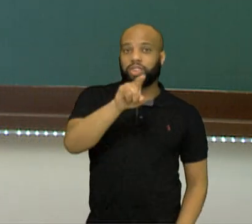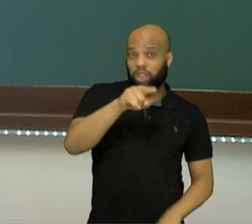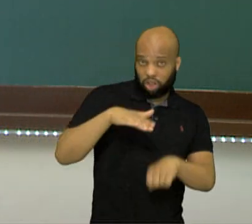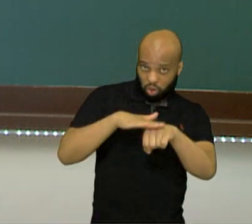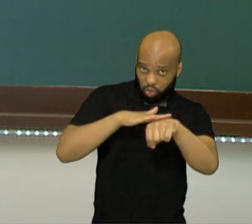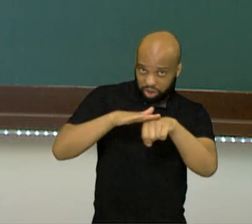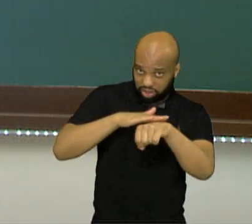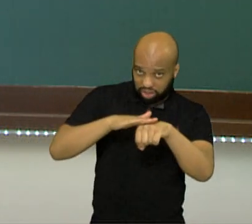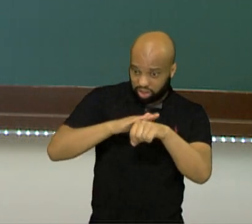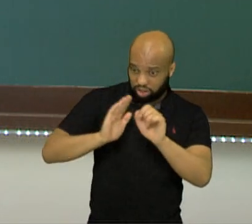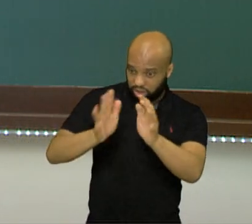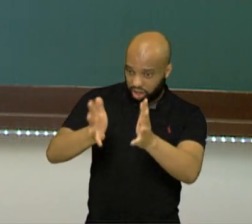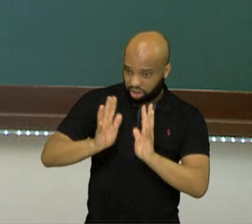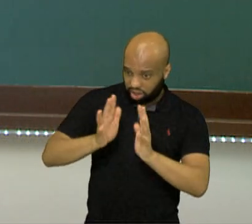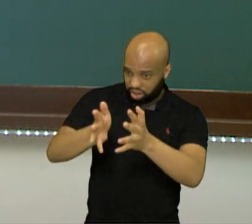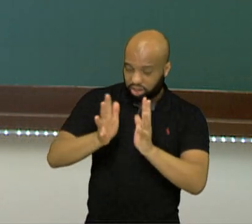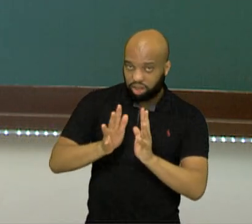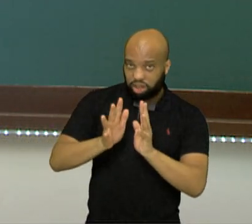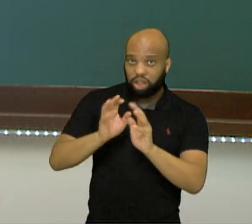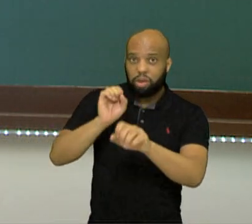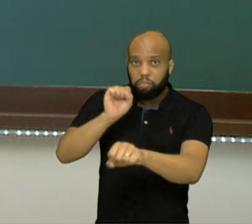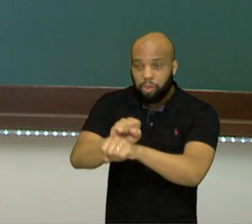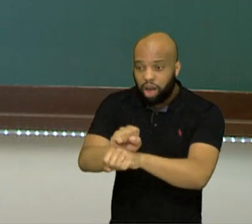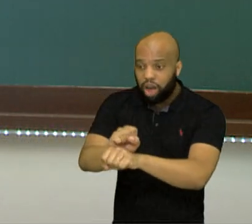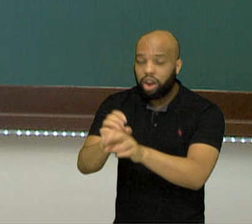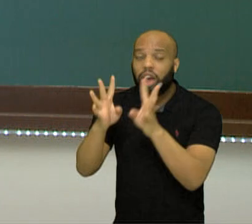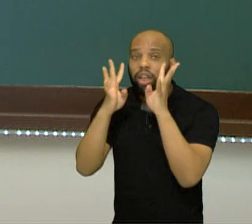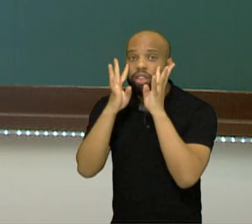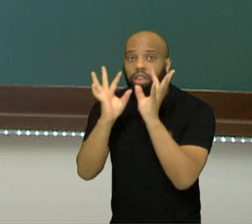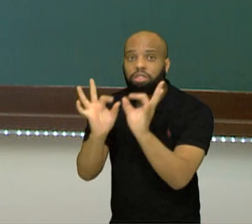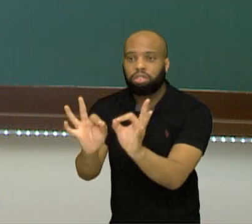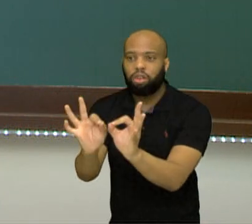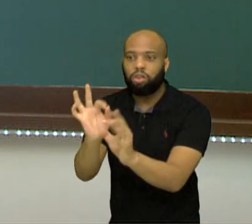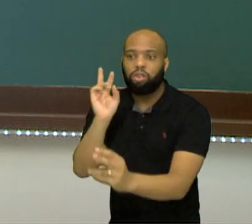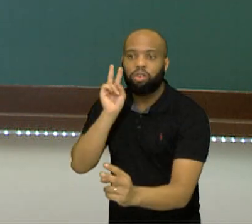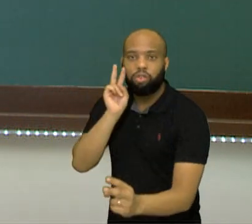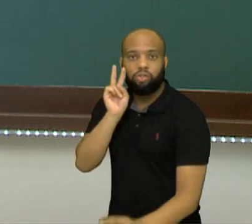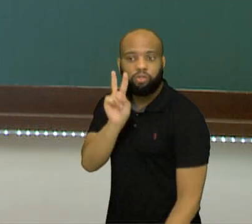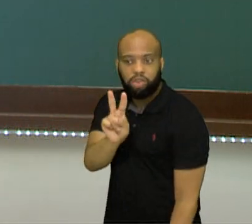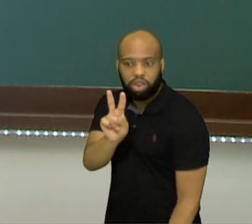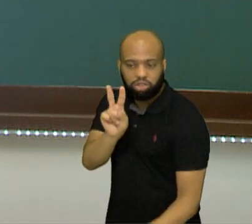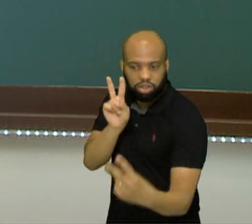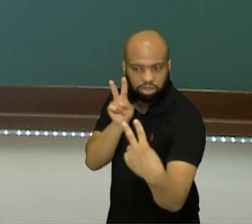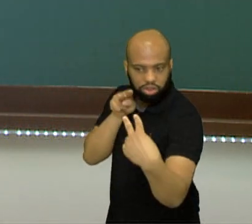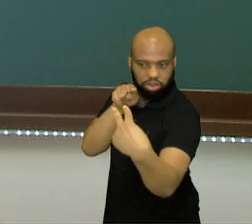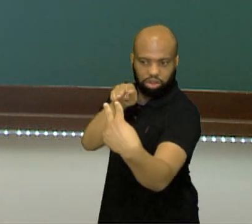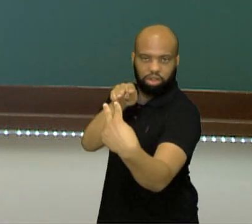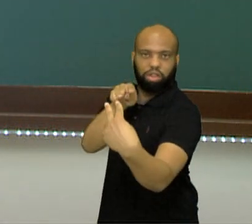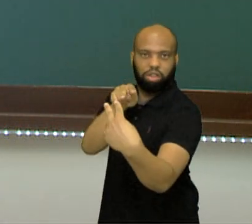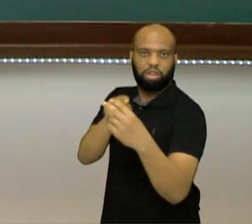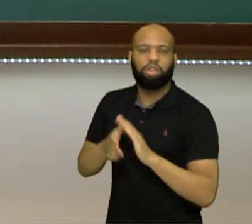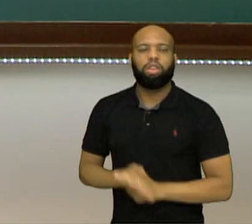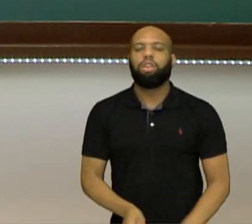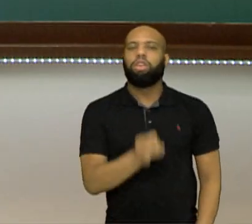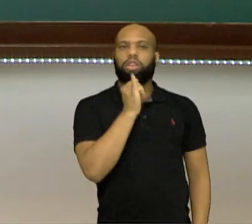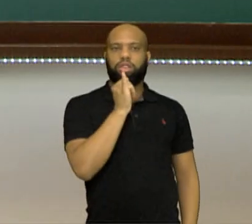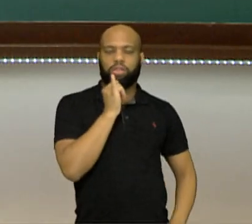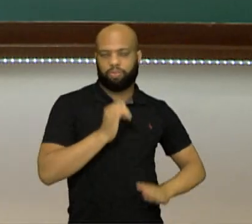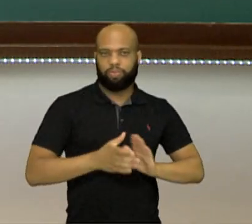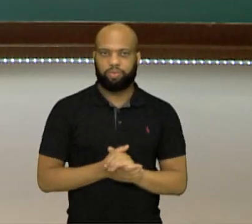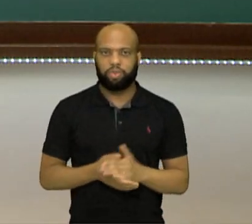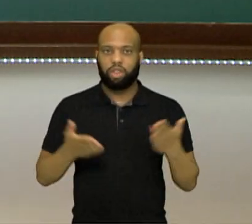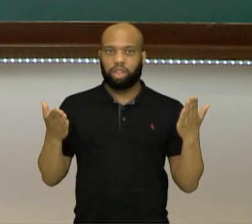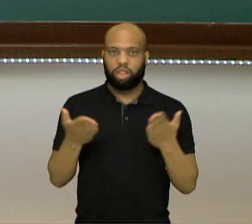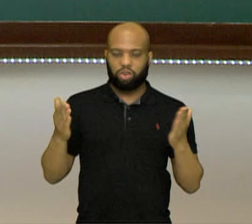com alguém, pare. Preste atenção. Vem cá. Pensa em vocês,